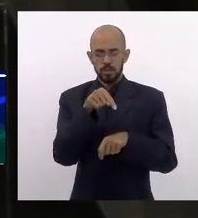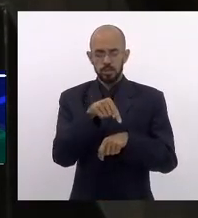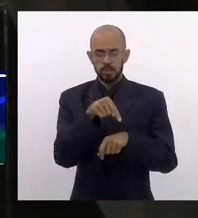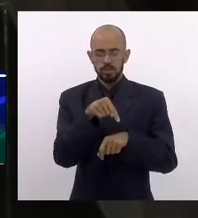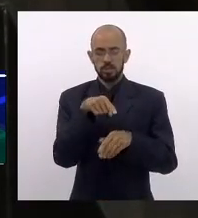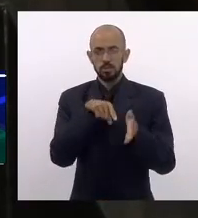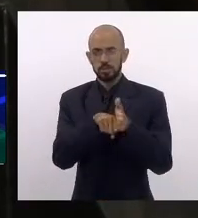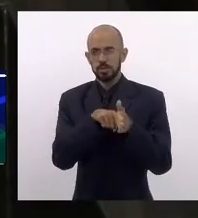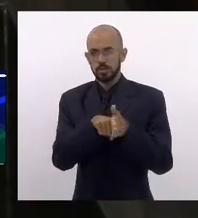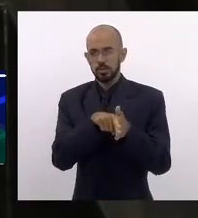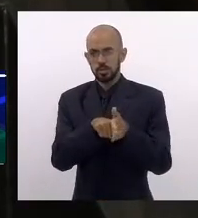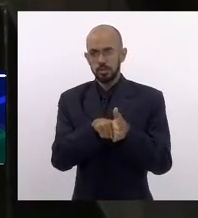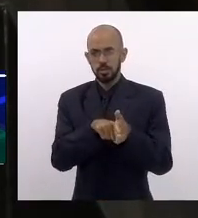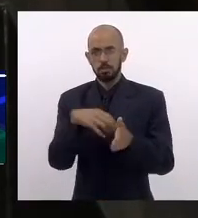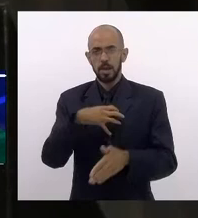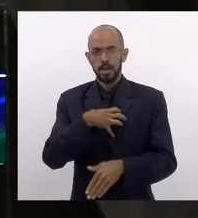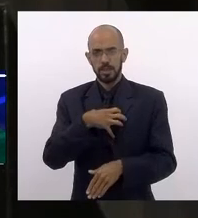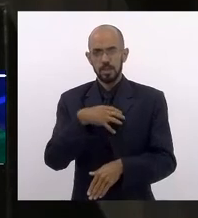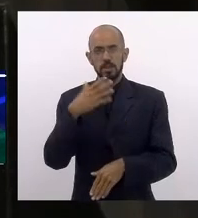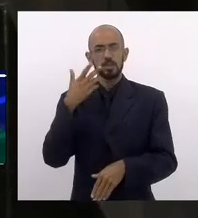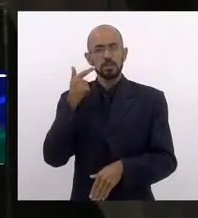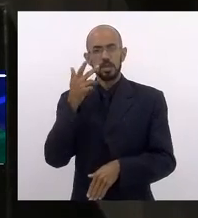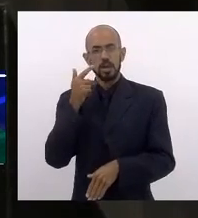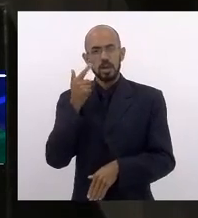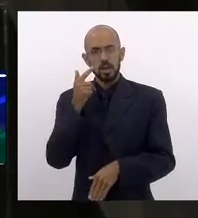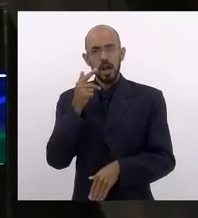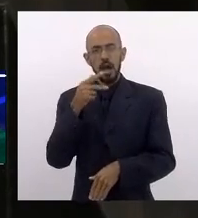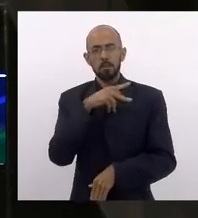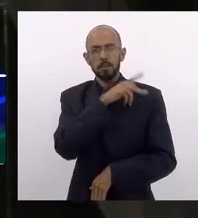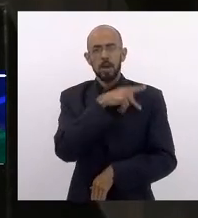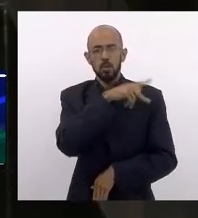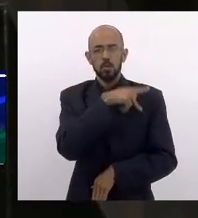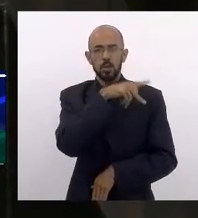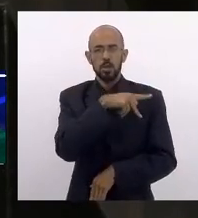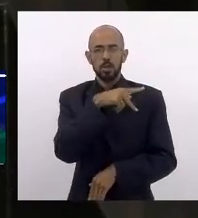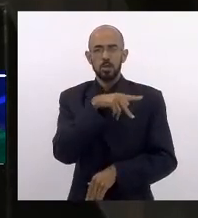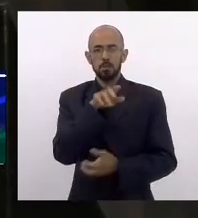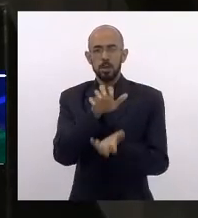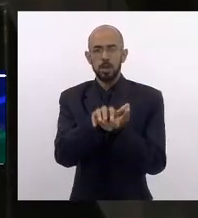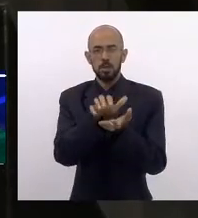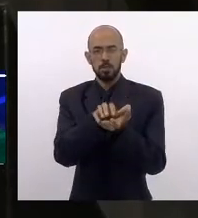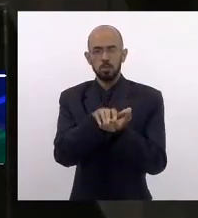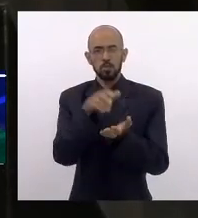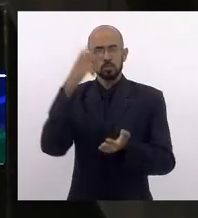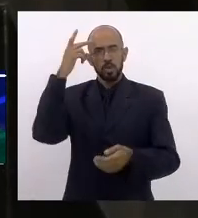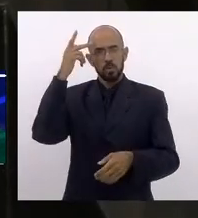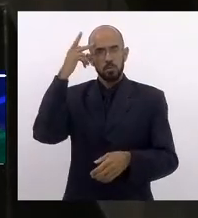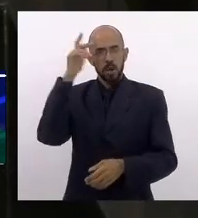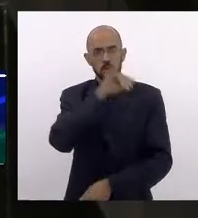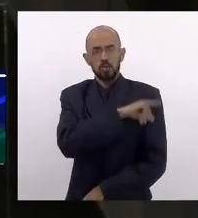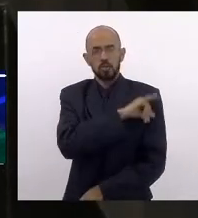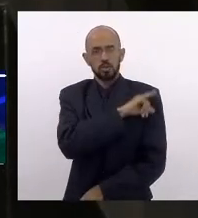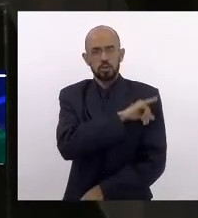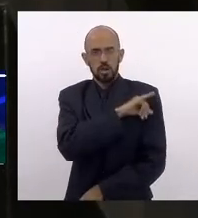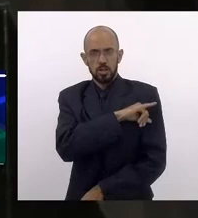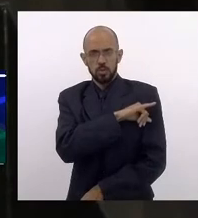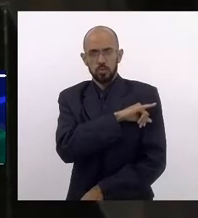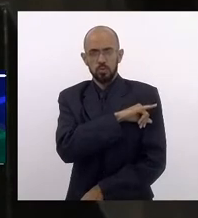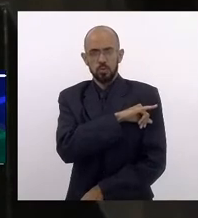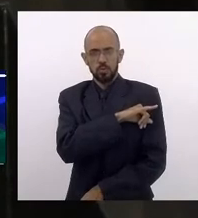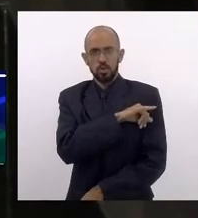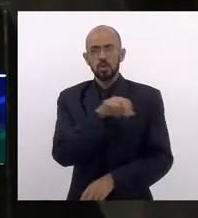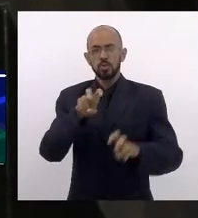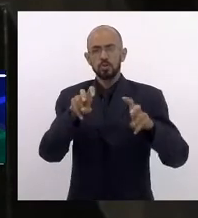quais são eles, aliás? Bahia, Ceará, Piauí, Pernambuco, São Paulo, Maranhão e Rio de Janeiro. Levantamentos relacionados à